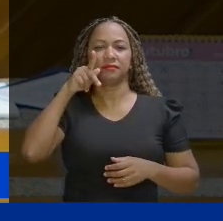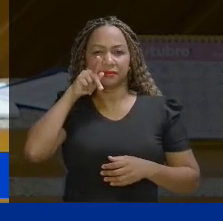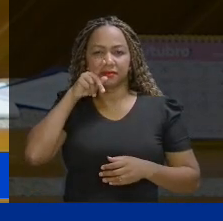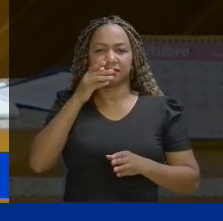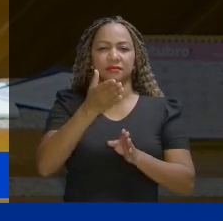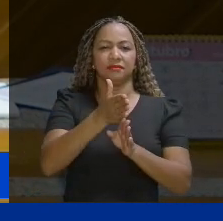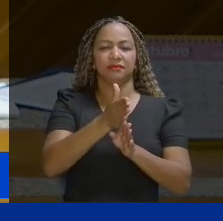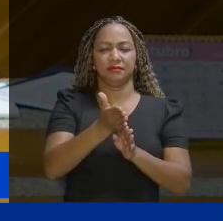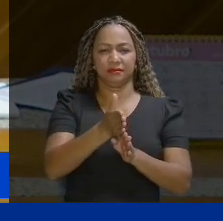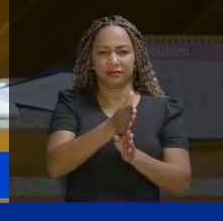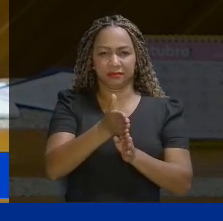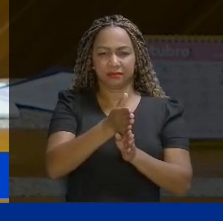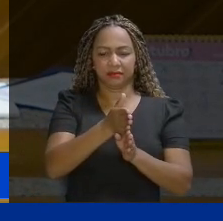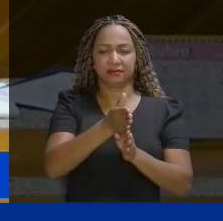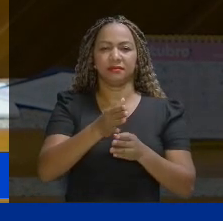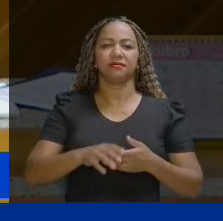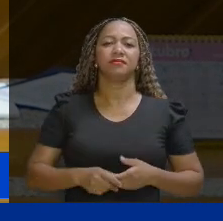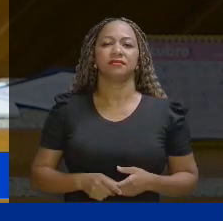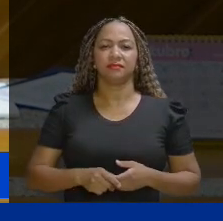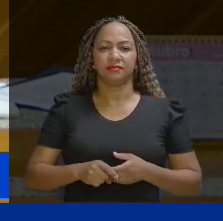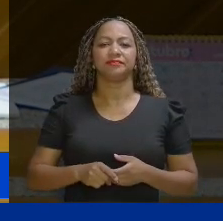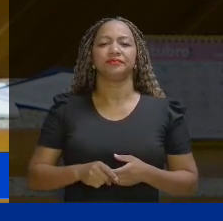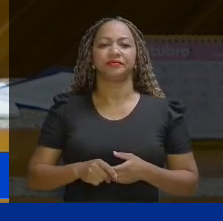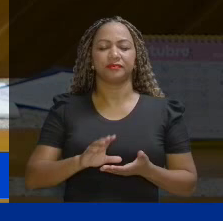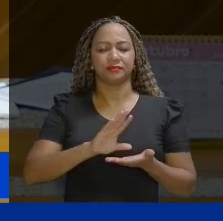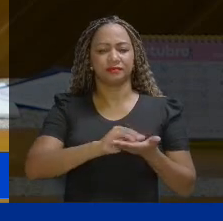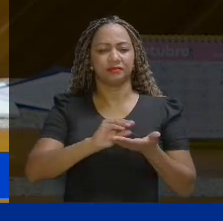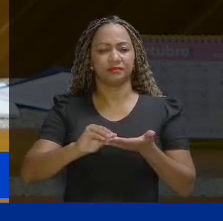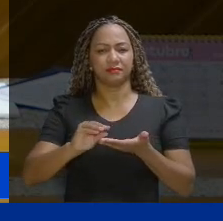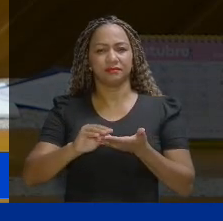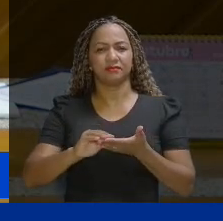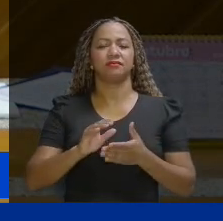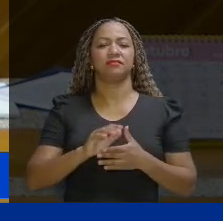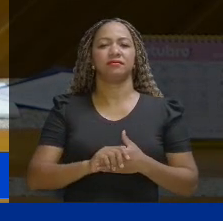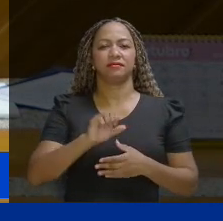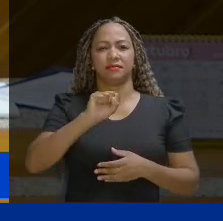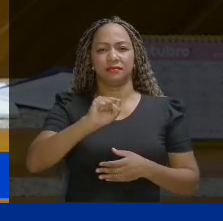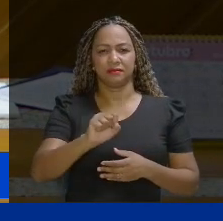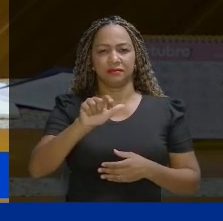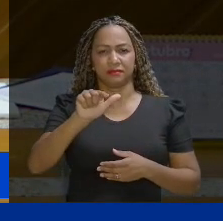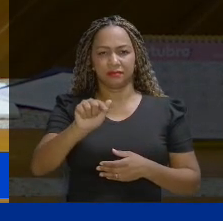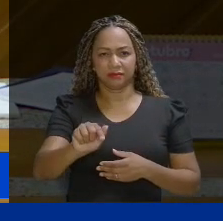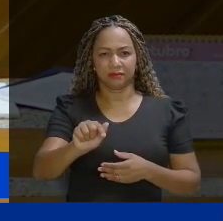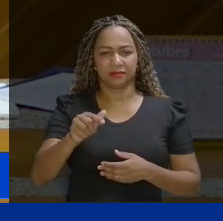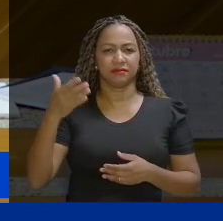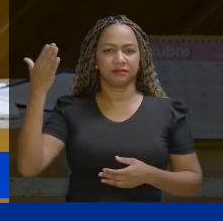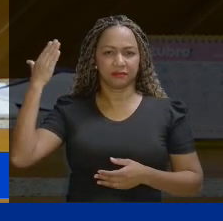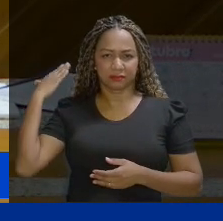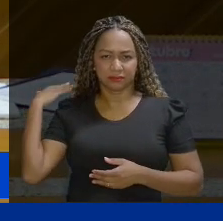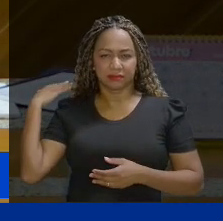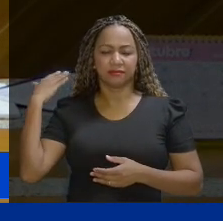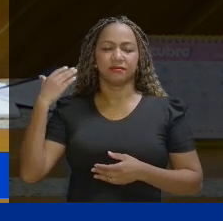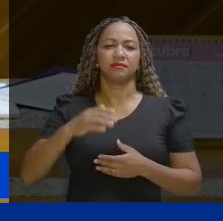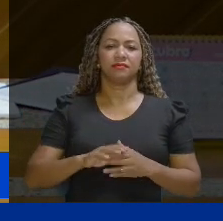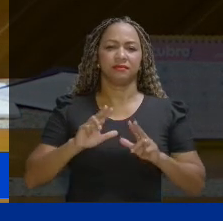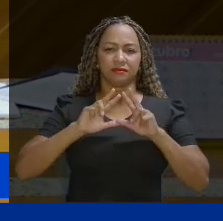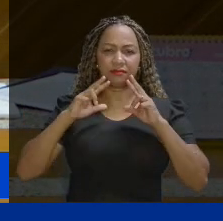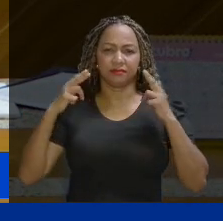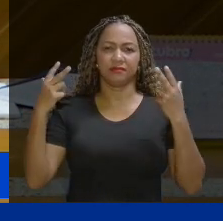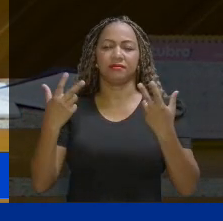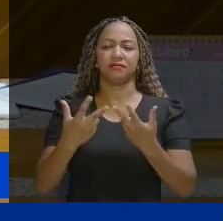na modalidade híbrida, submeta à apreciação a ata da 87ª sessão judiciária